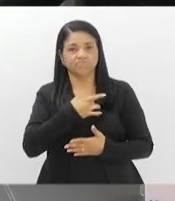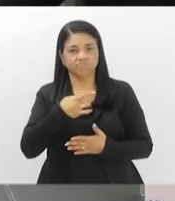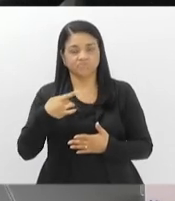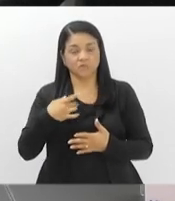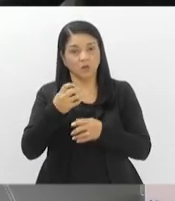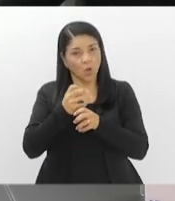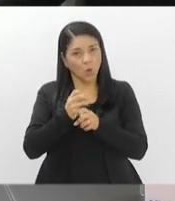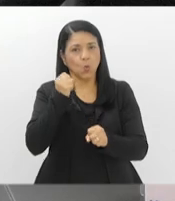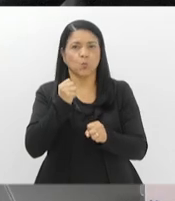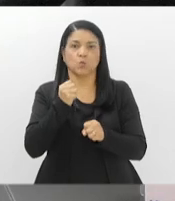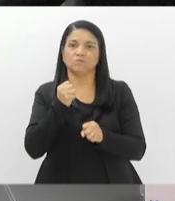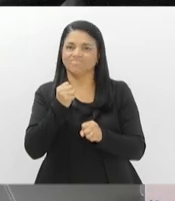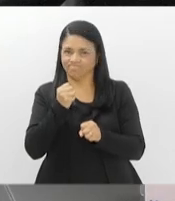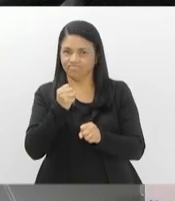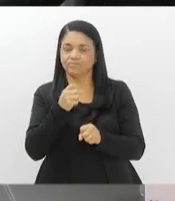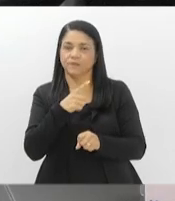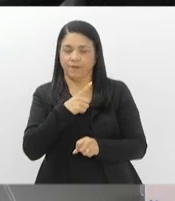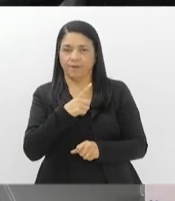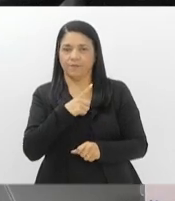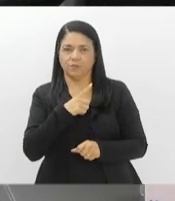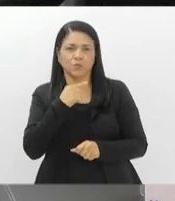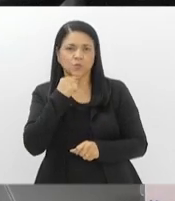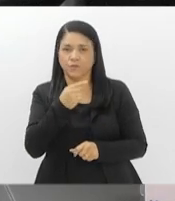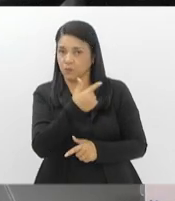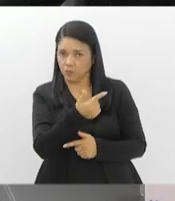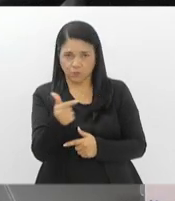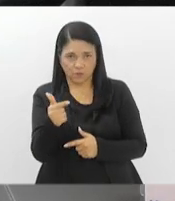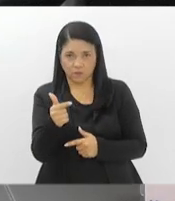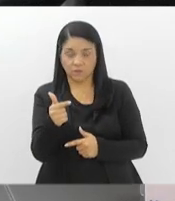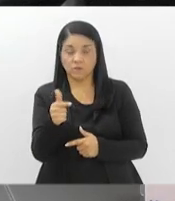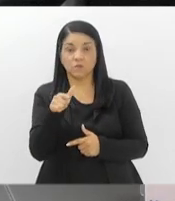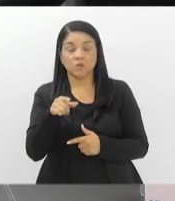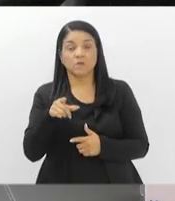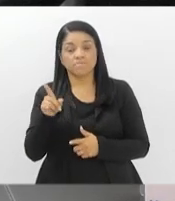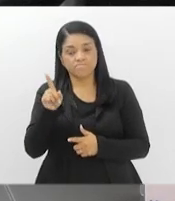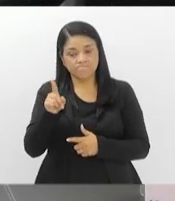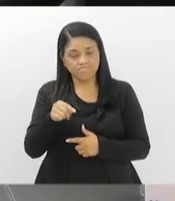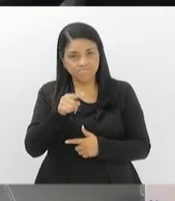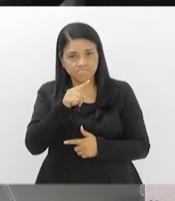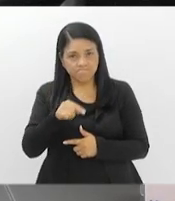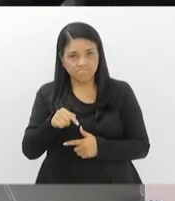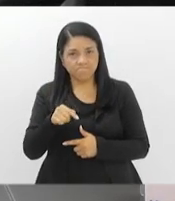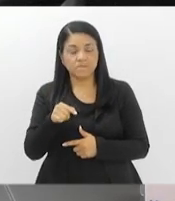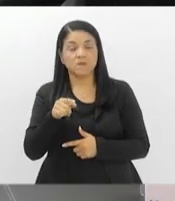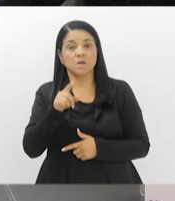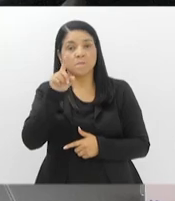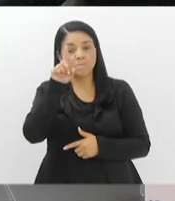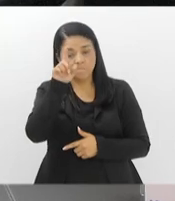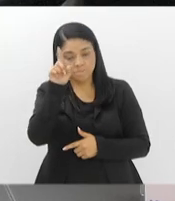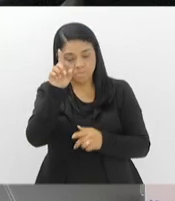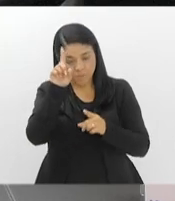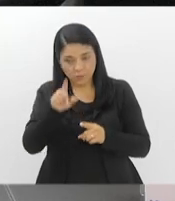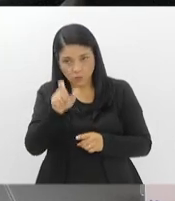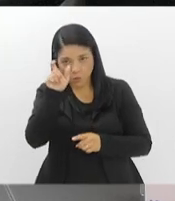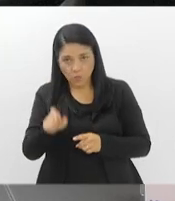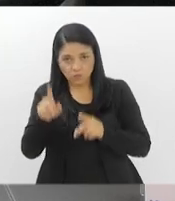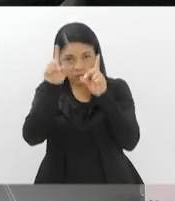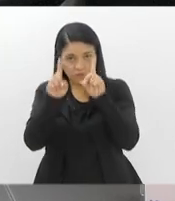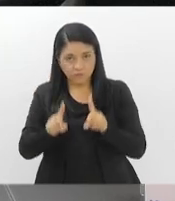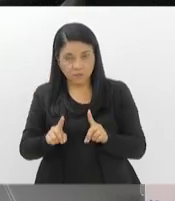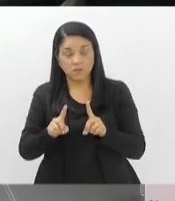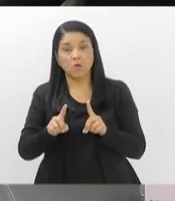grande não tenho dúvida disso e quando eles cortam pessoas com deficiência ou pessoas com